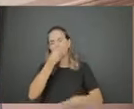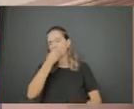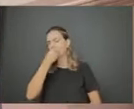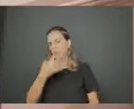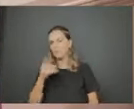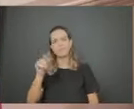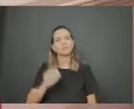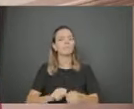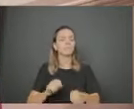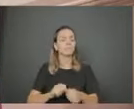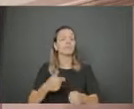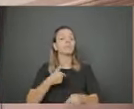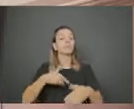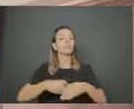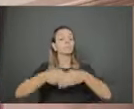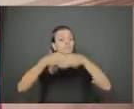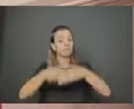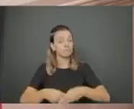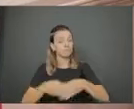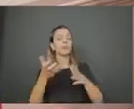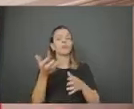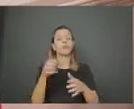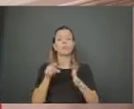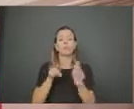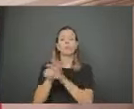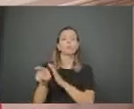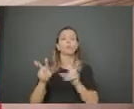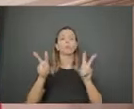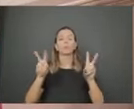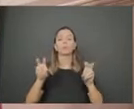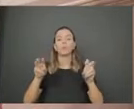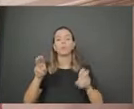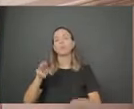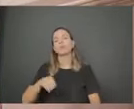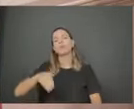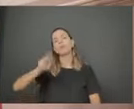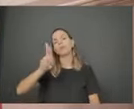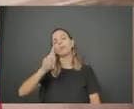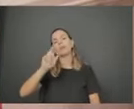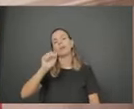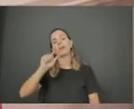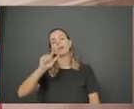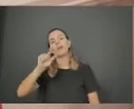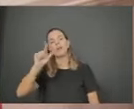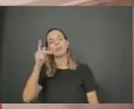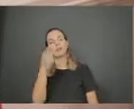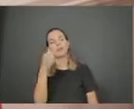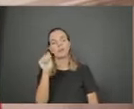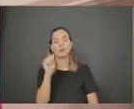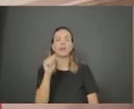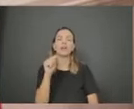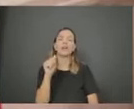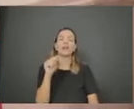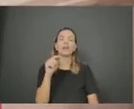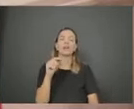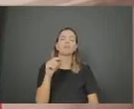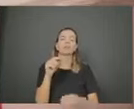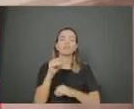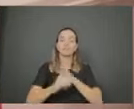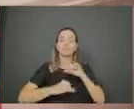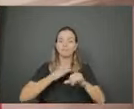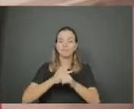saudação, vou fazer um questionamento sobre a muralha digital, como que, se vocês estão trabalhando, tem alguma parceria do Estado com o município, tem um projeto do prefeito